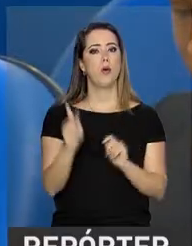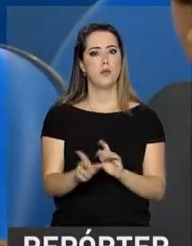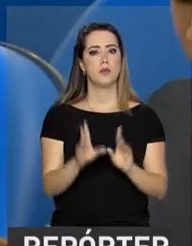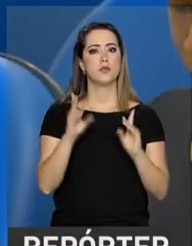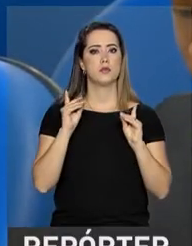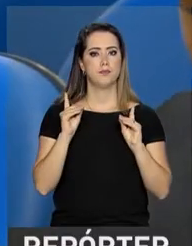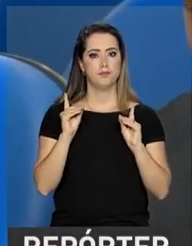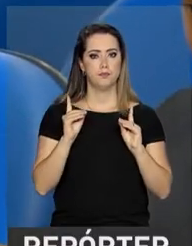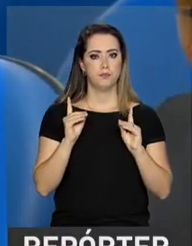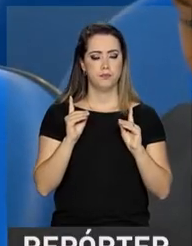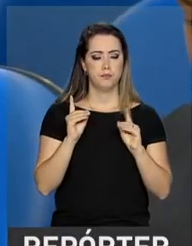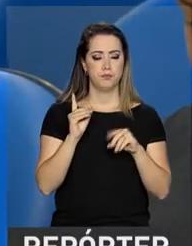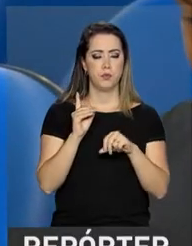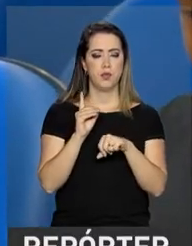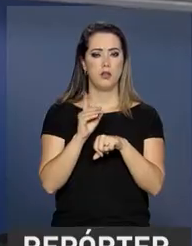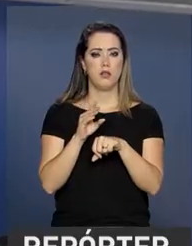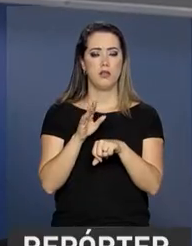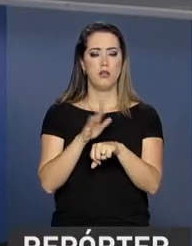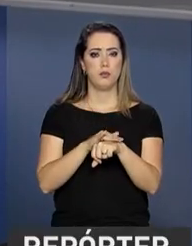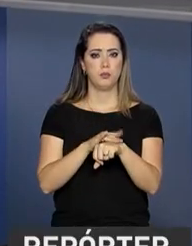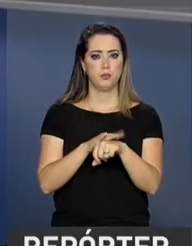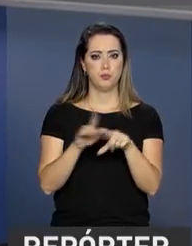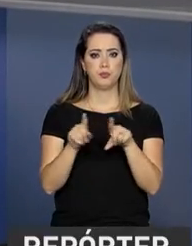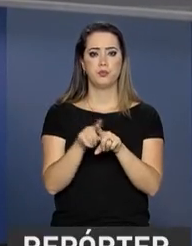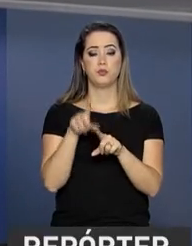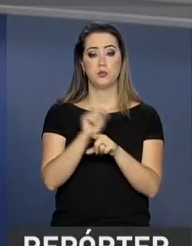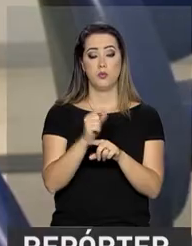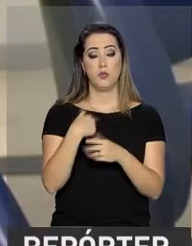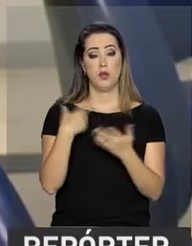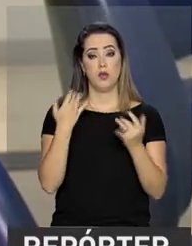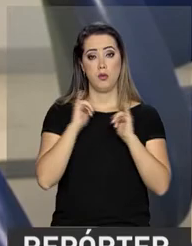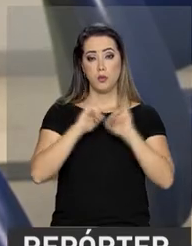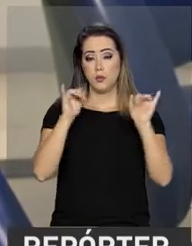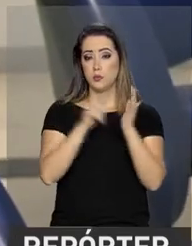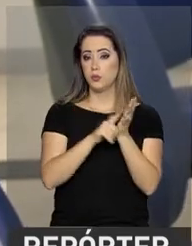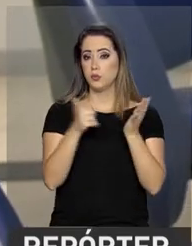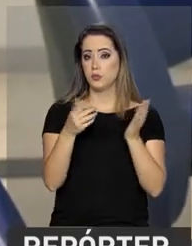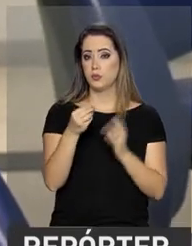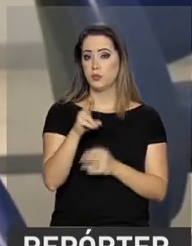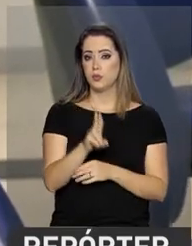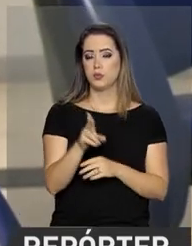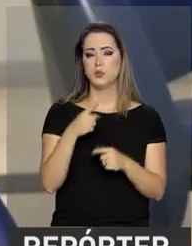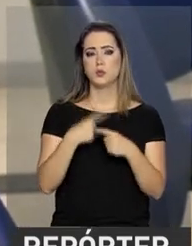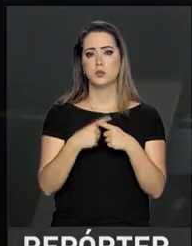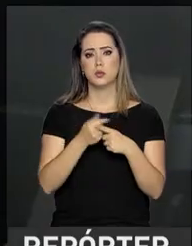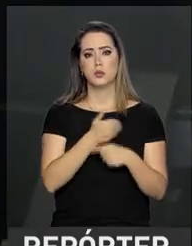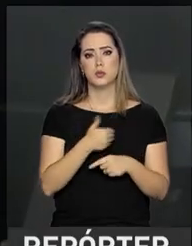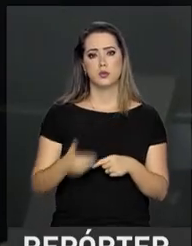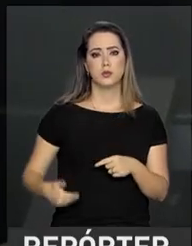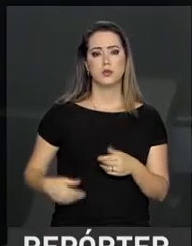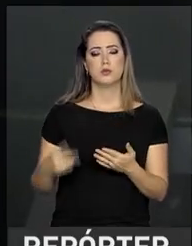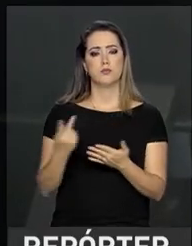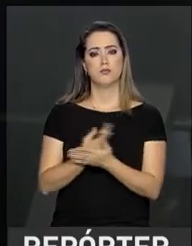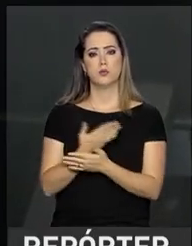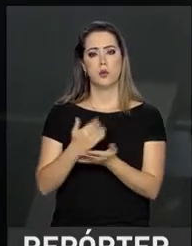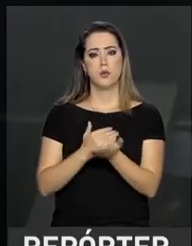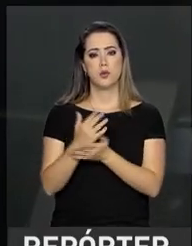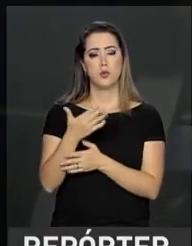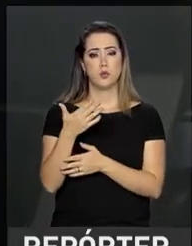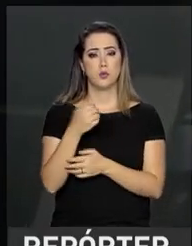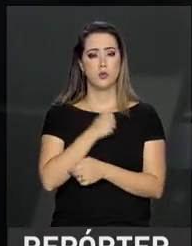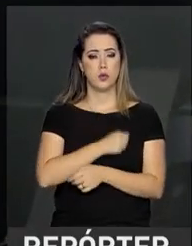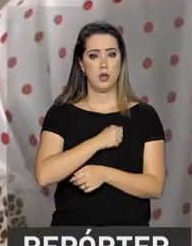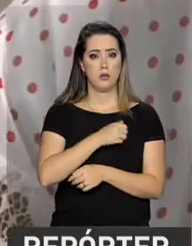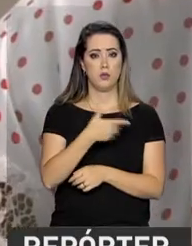edital foi publicado no diário oficial desta quinta feira a medida faz parte do pacote fino que o governo federal realiza desde agosto de